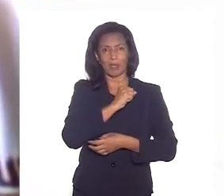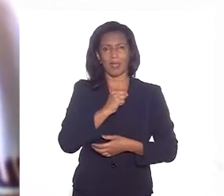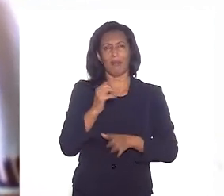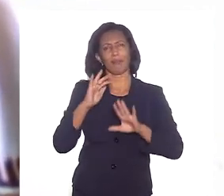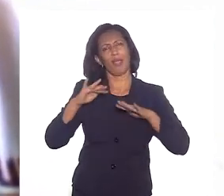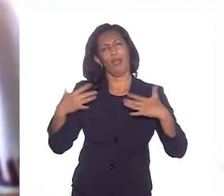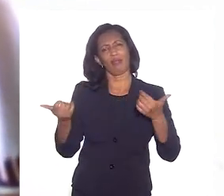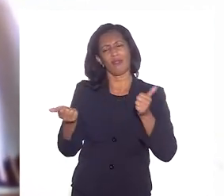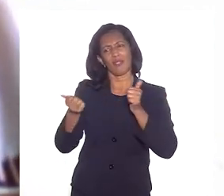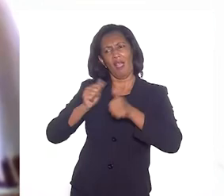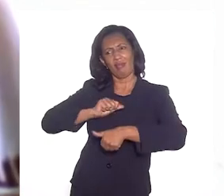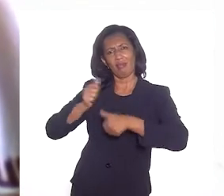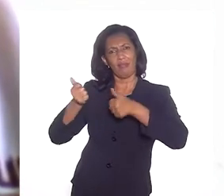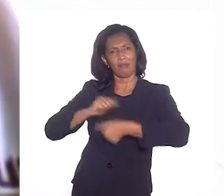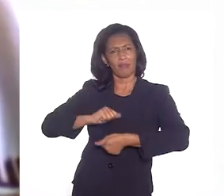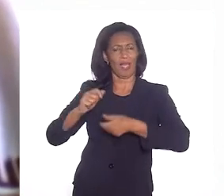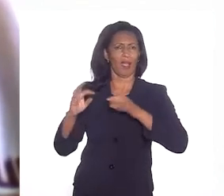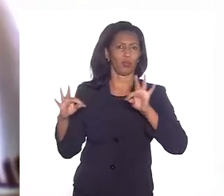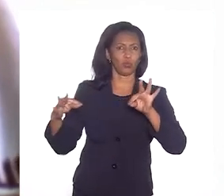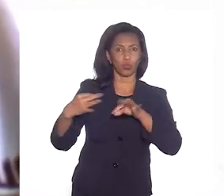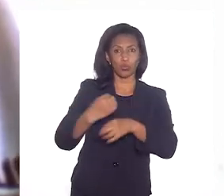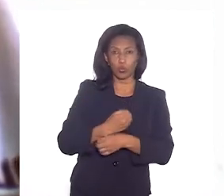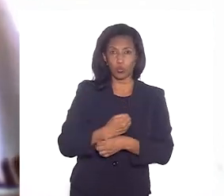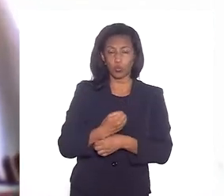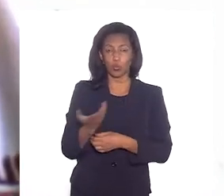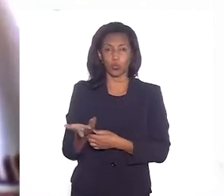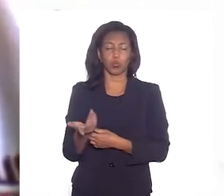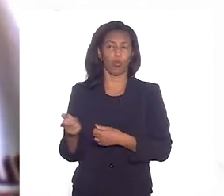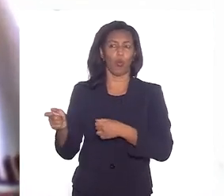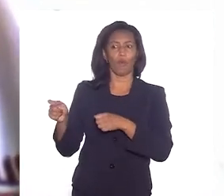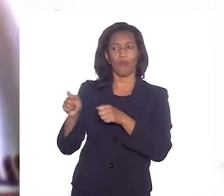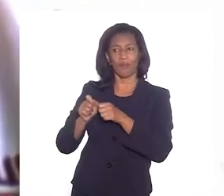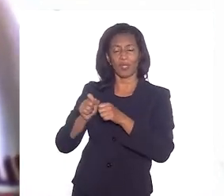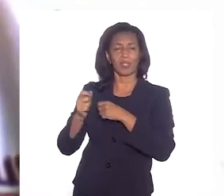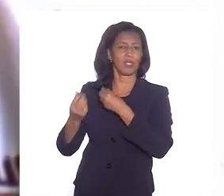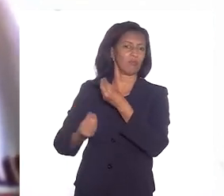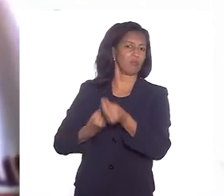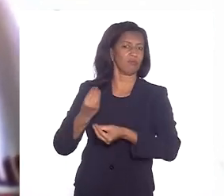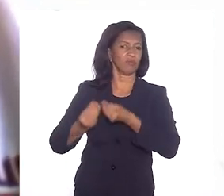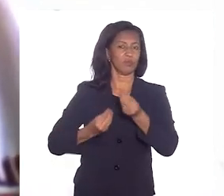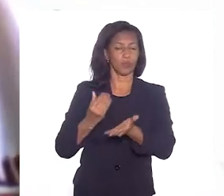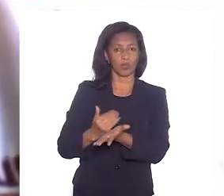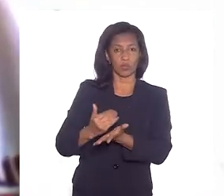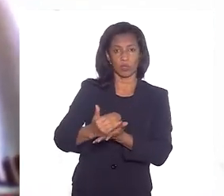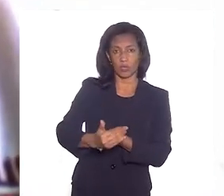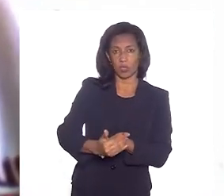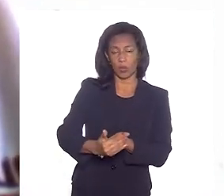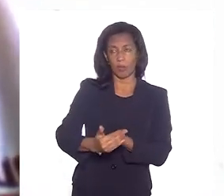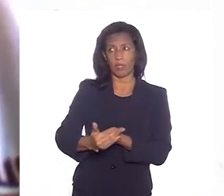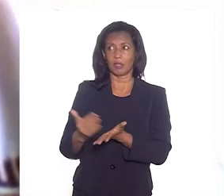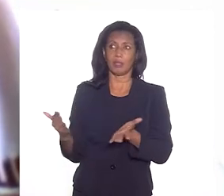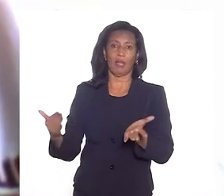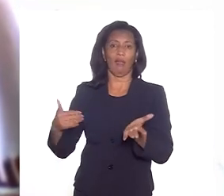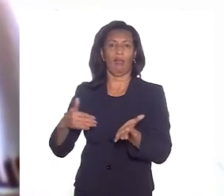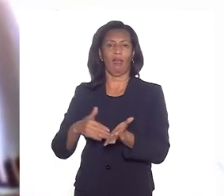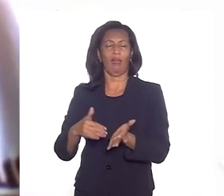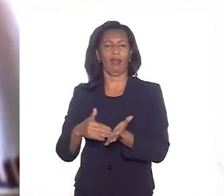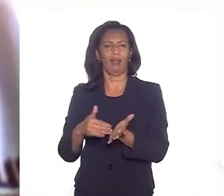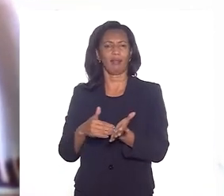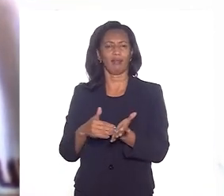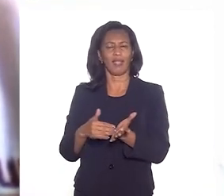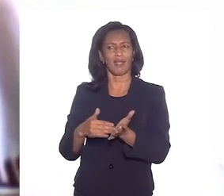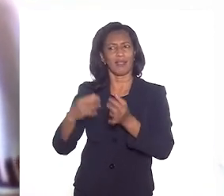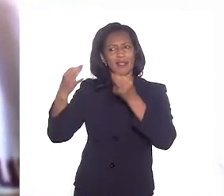você adaptar todo o seu dia a dia, né, e fazer com que você comece a ter